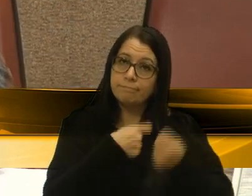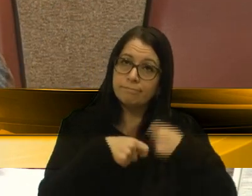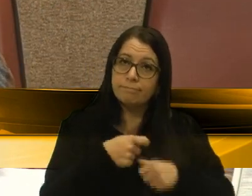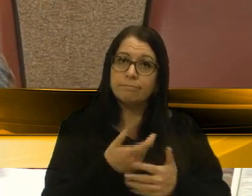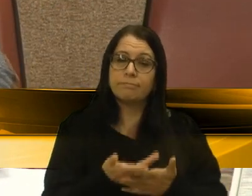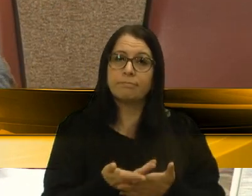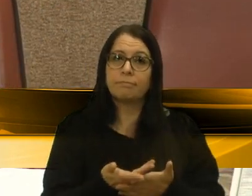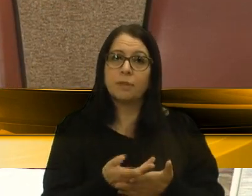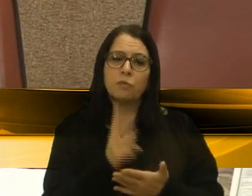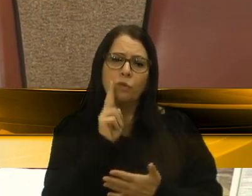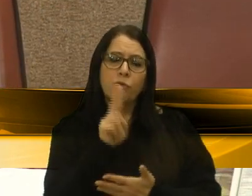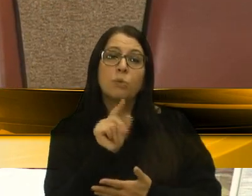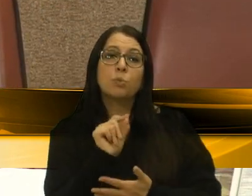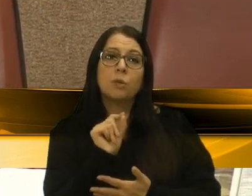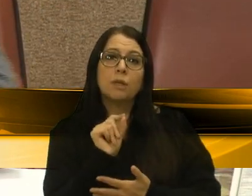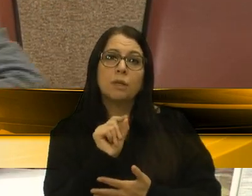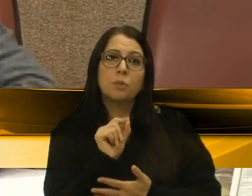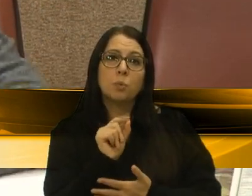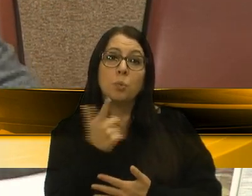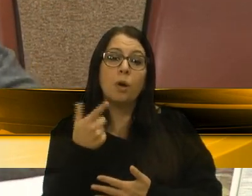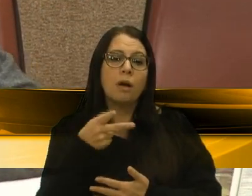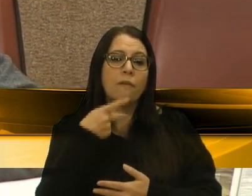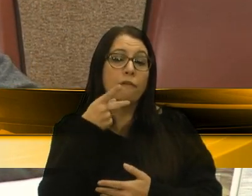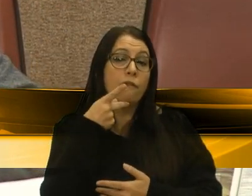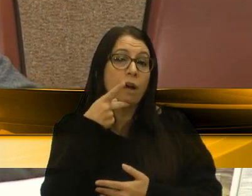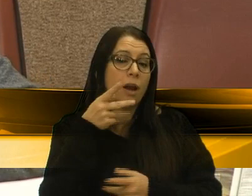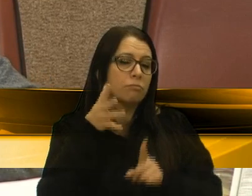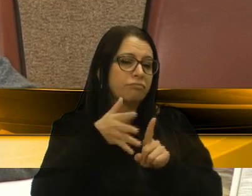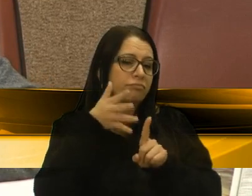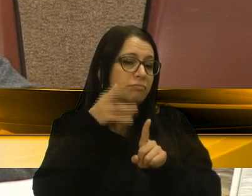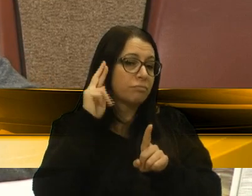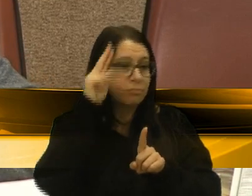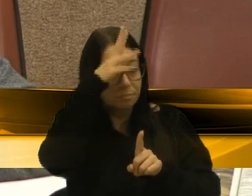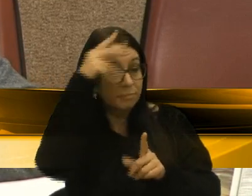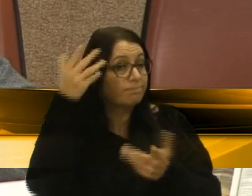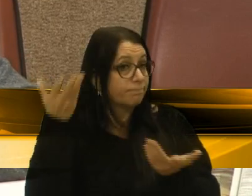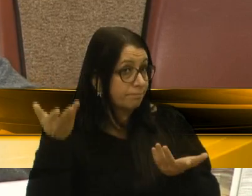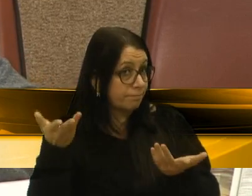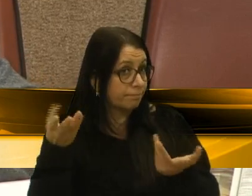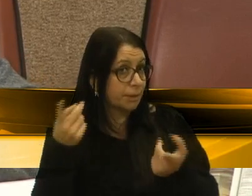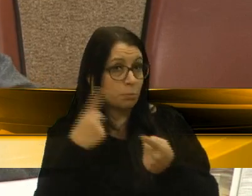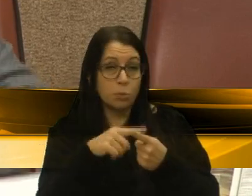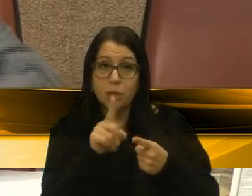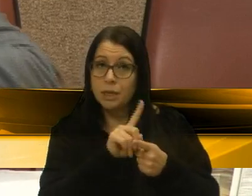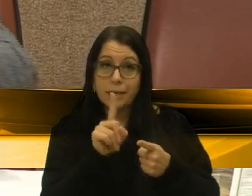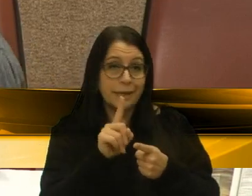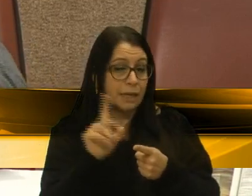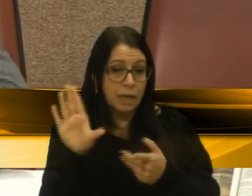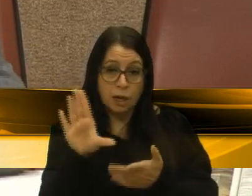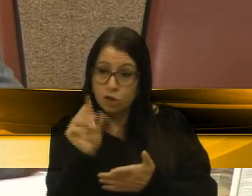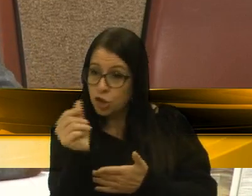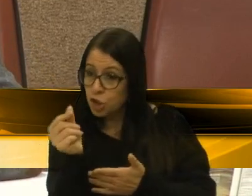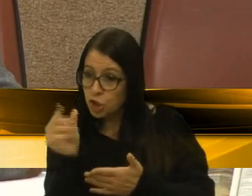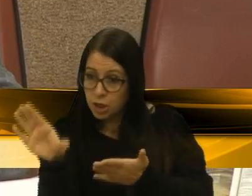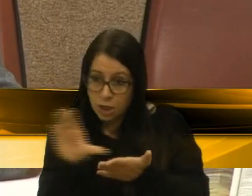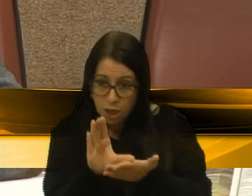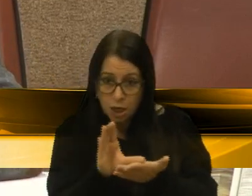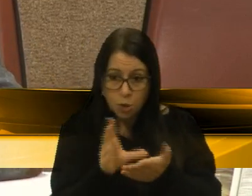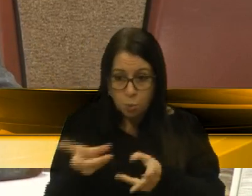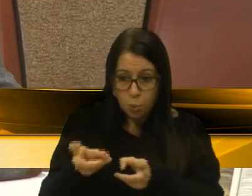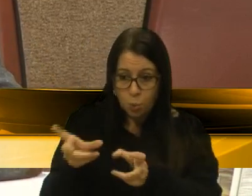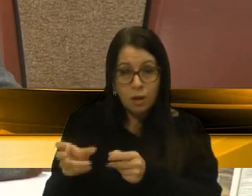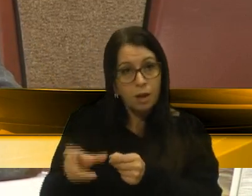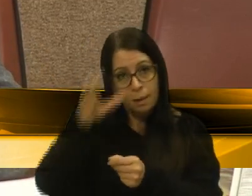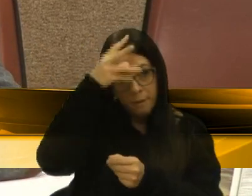administração, veremos então qual será o discurso do prefeito. Porque não está saindo nada do caixa da